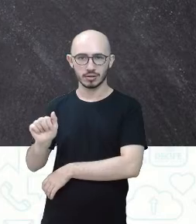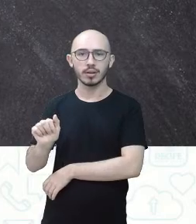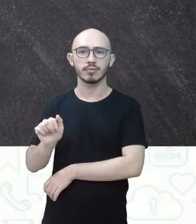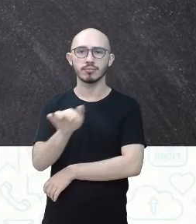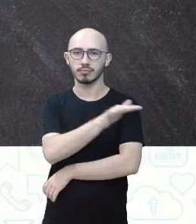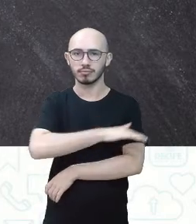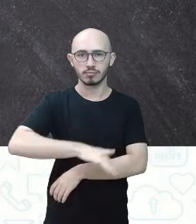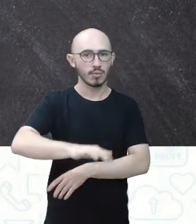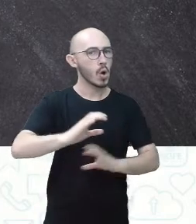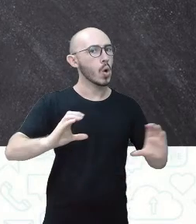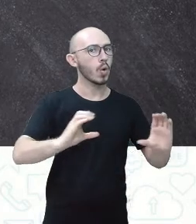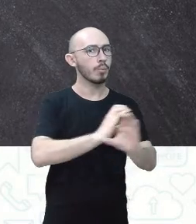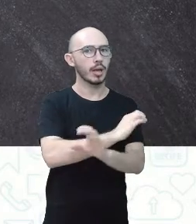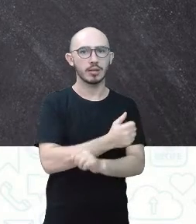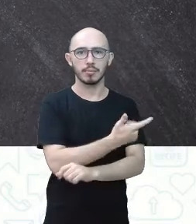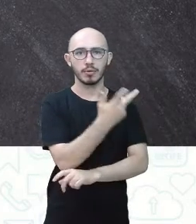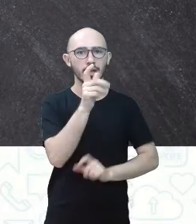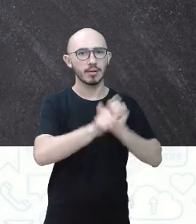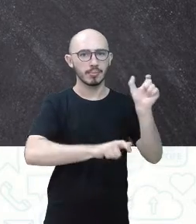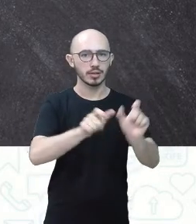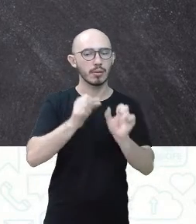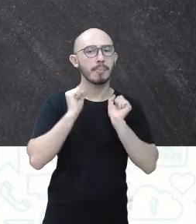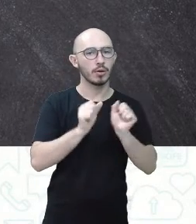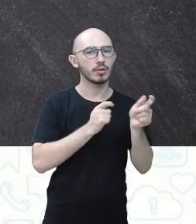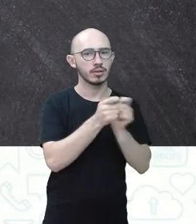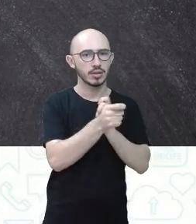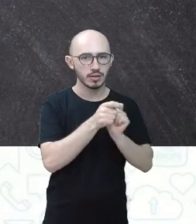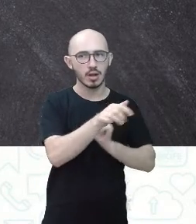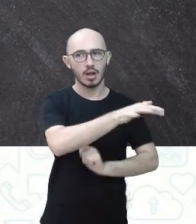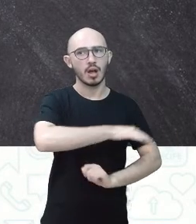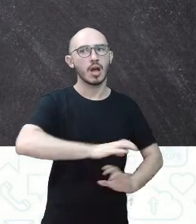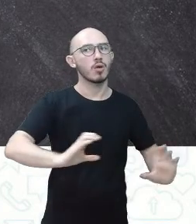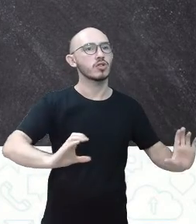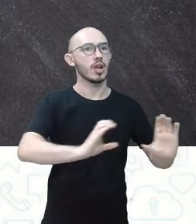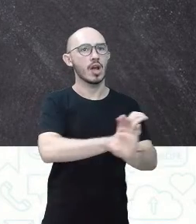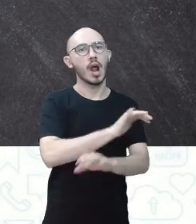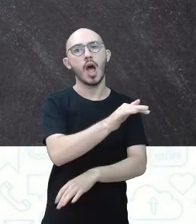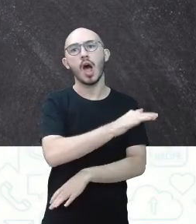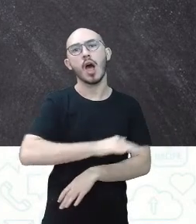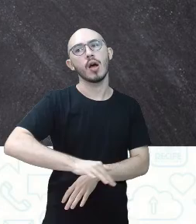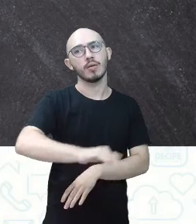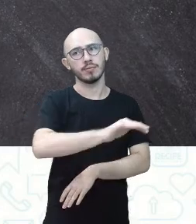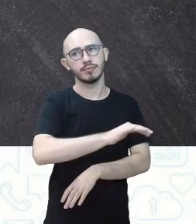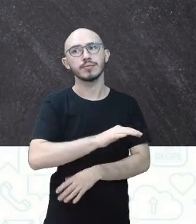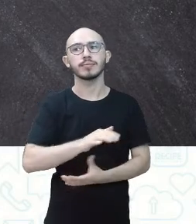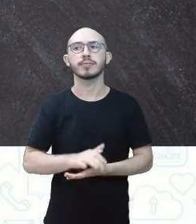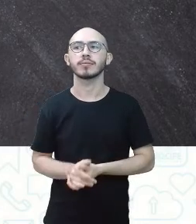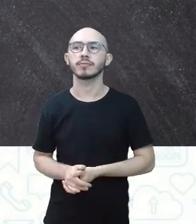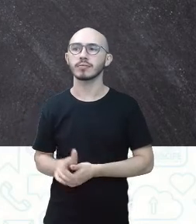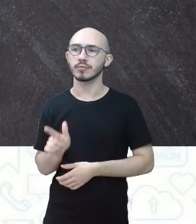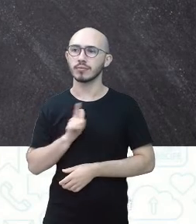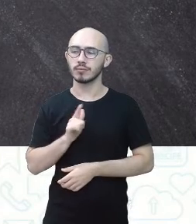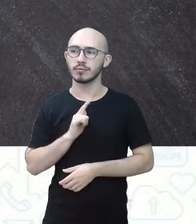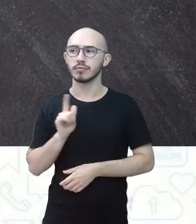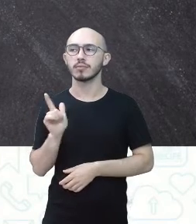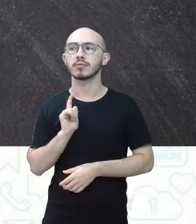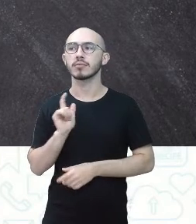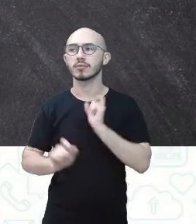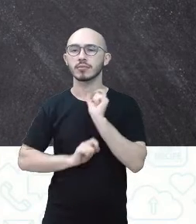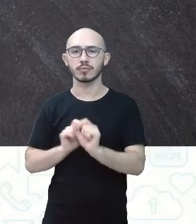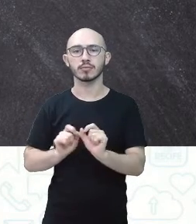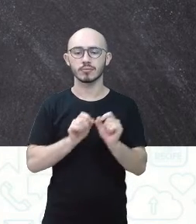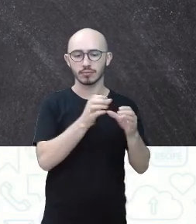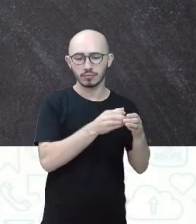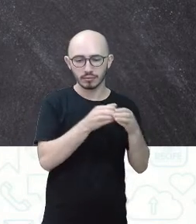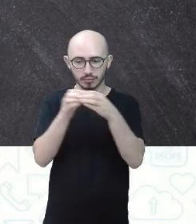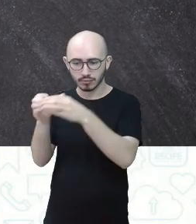a quantidade total de pessoas que eu poderia entrevistar, e ali tem um todos em cima para você lembrar desse esqueminha. E a gente tem que a amostra